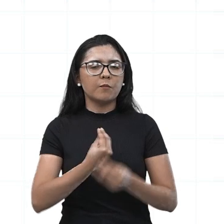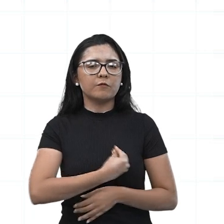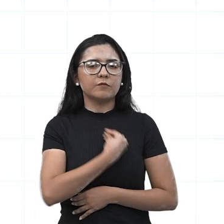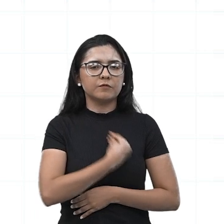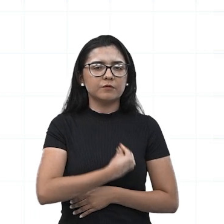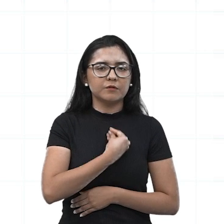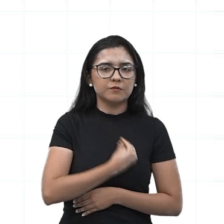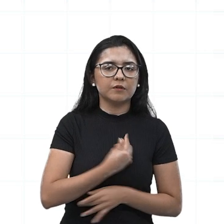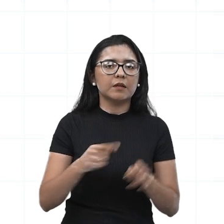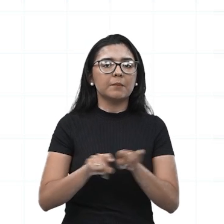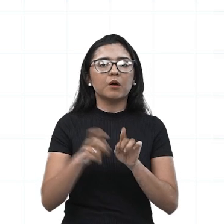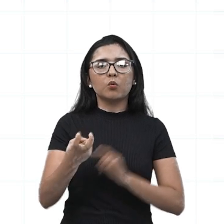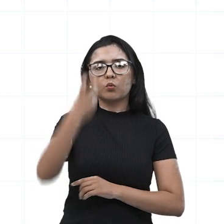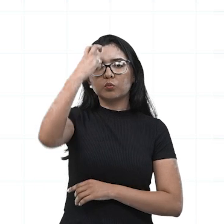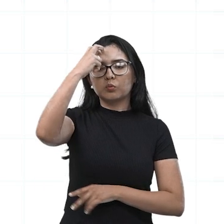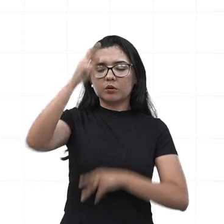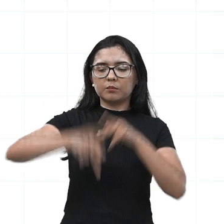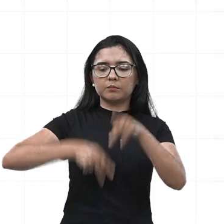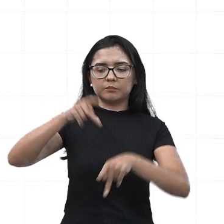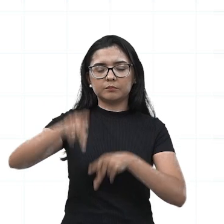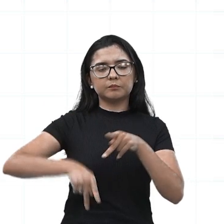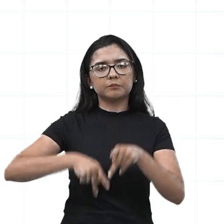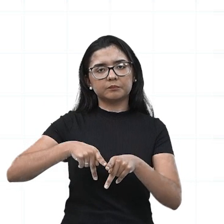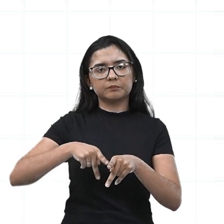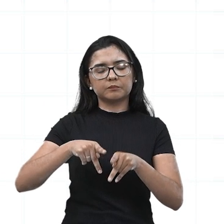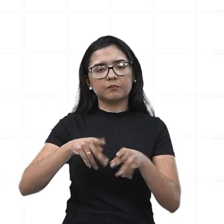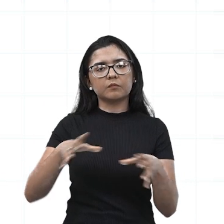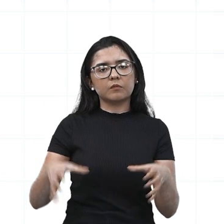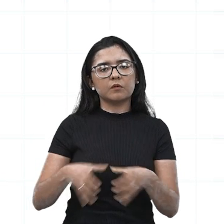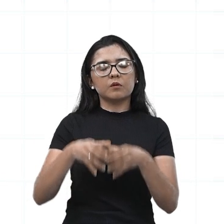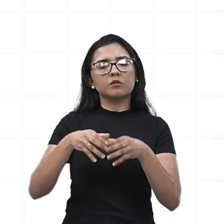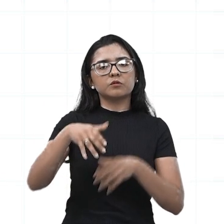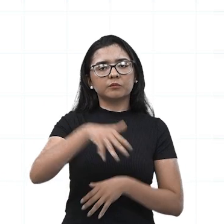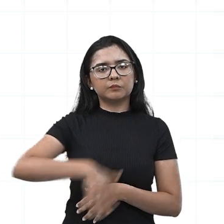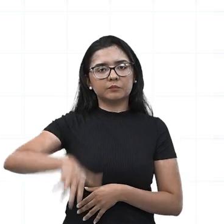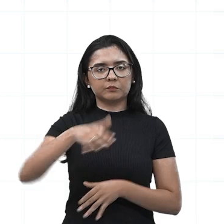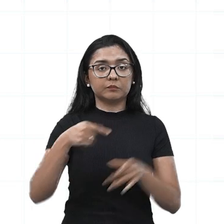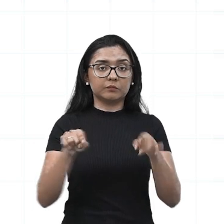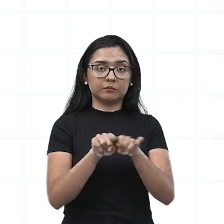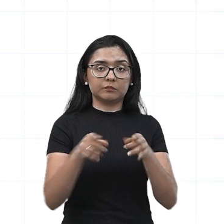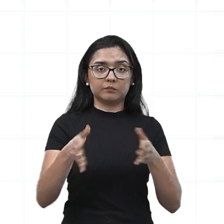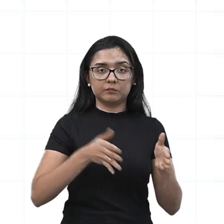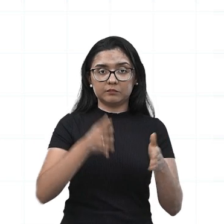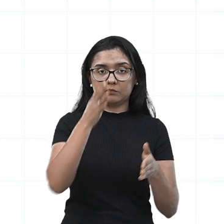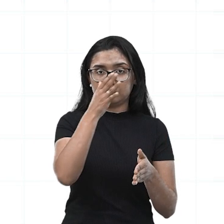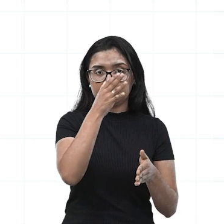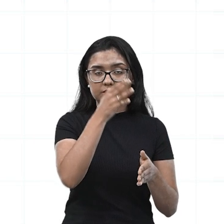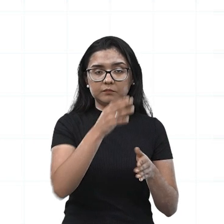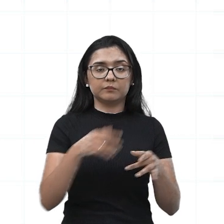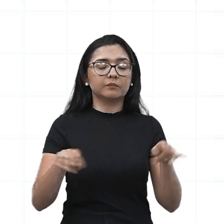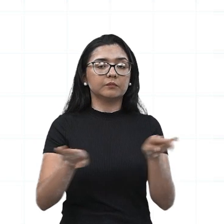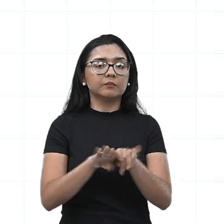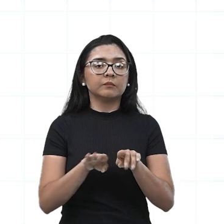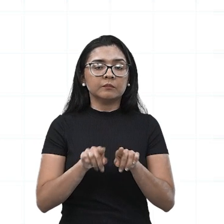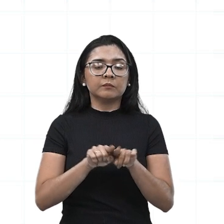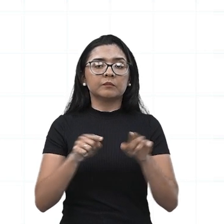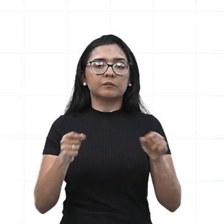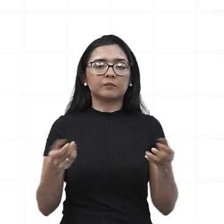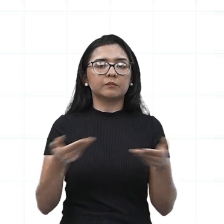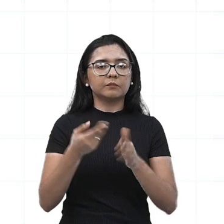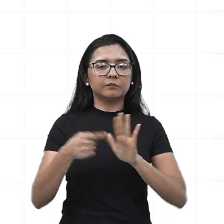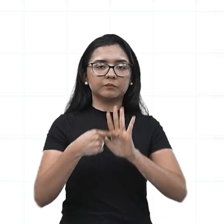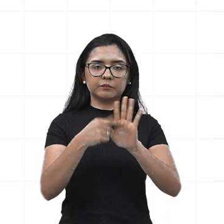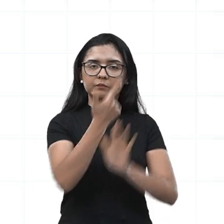dos habitantes de uma região e época. E agora a gente vai mostrar um